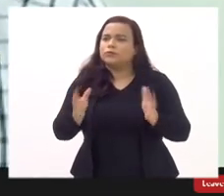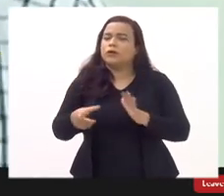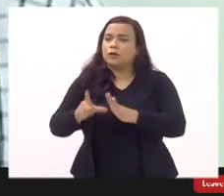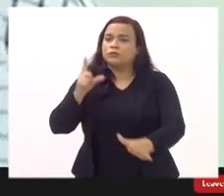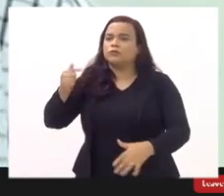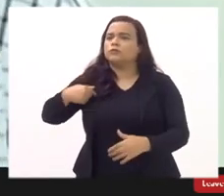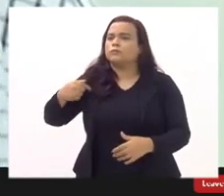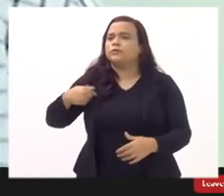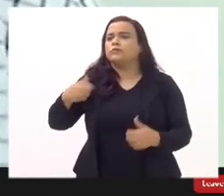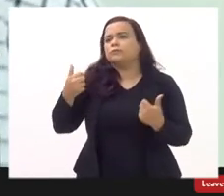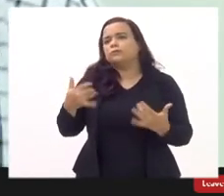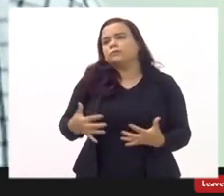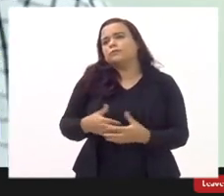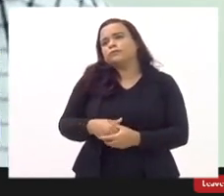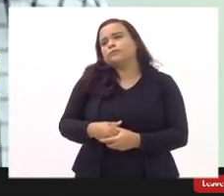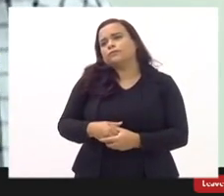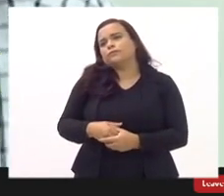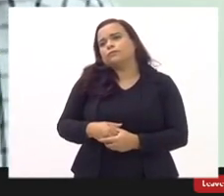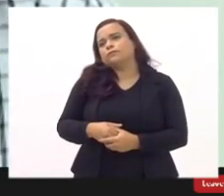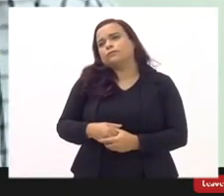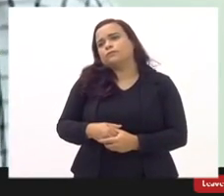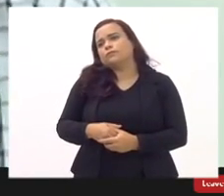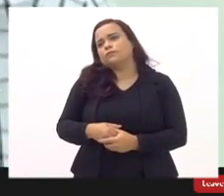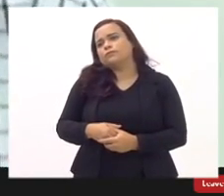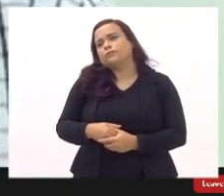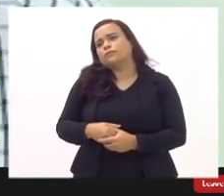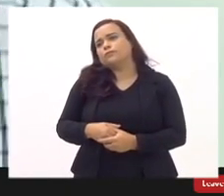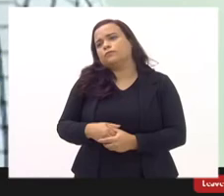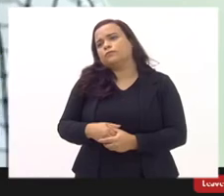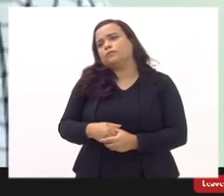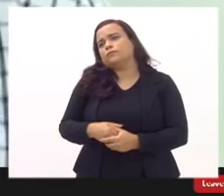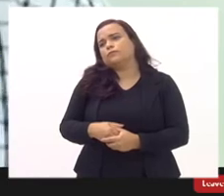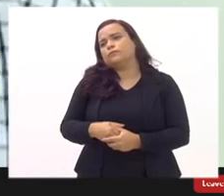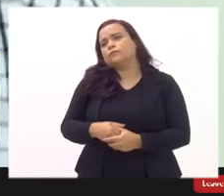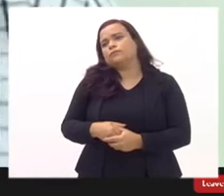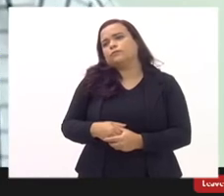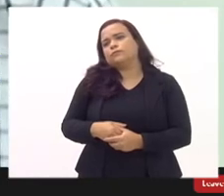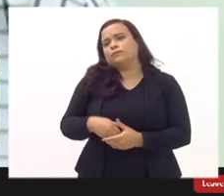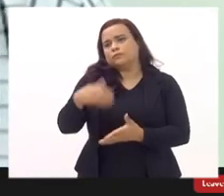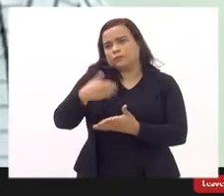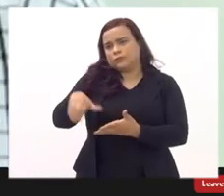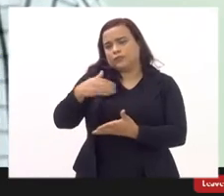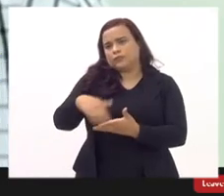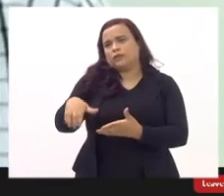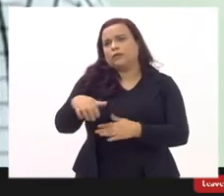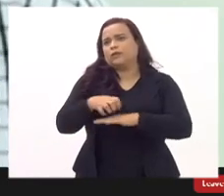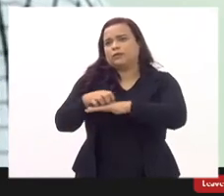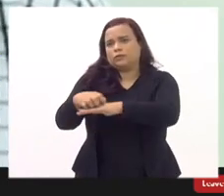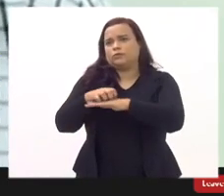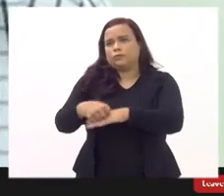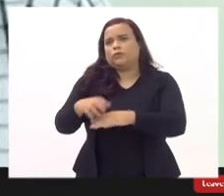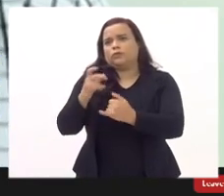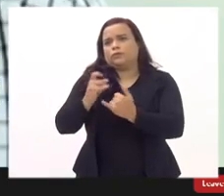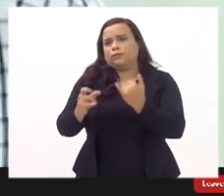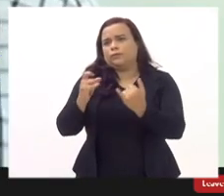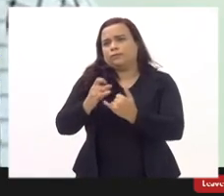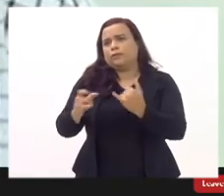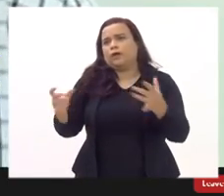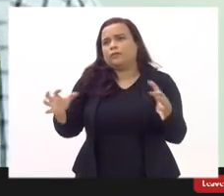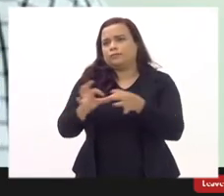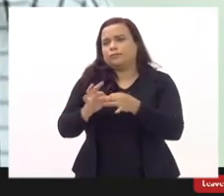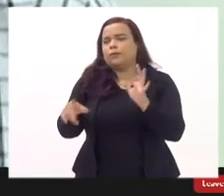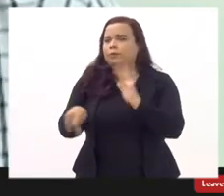né? Falaram antes. A Secretaria de Transportes, né, como parte integrante do governo do